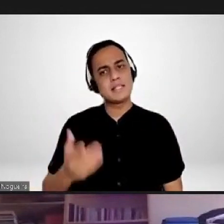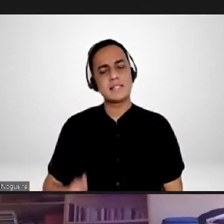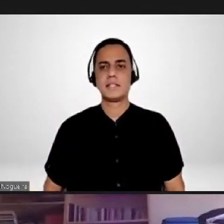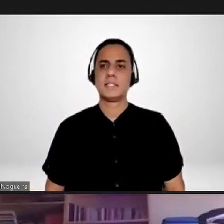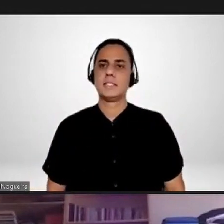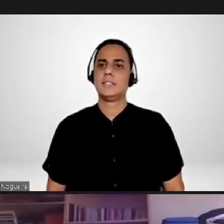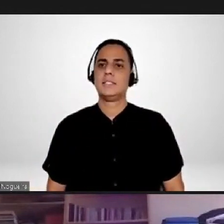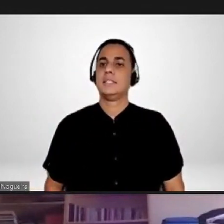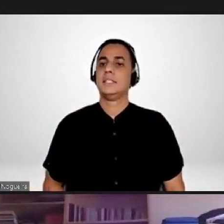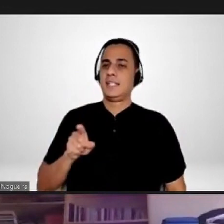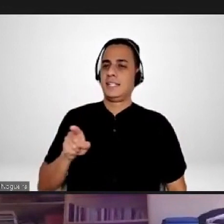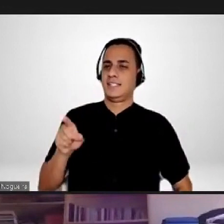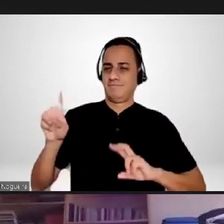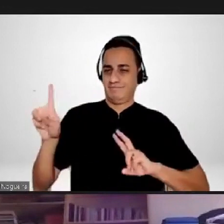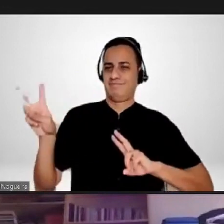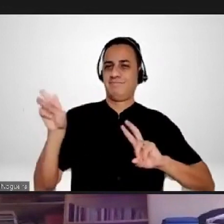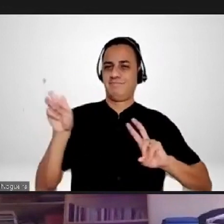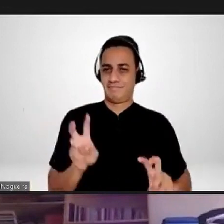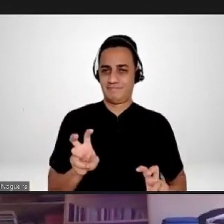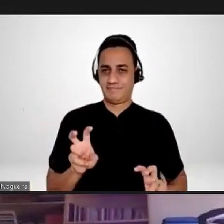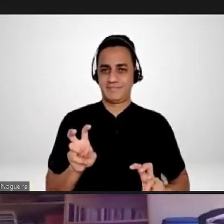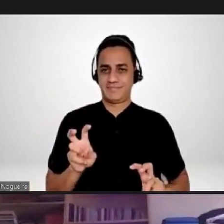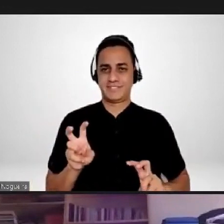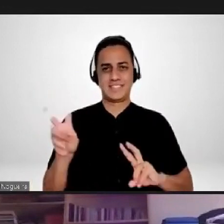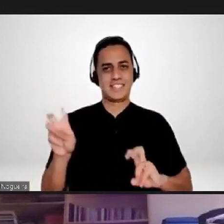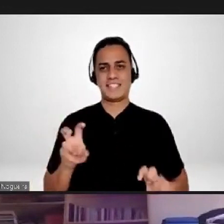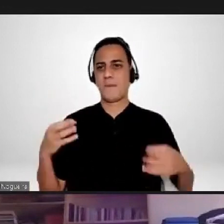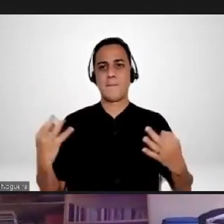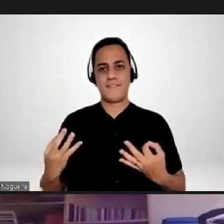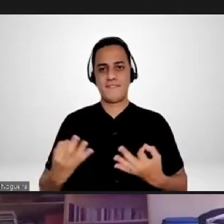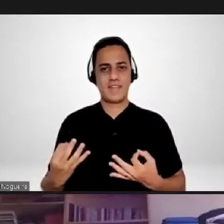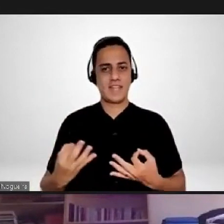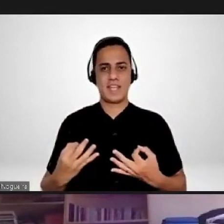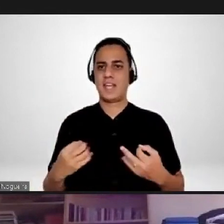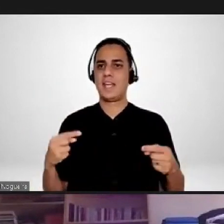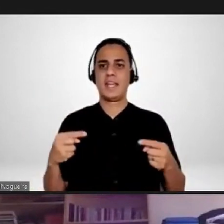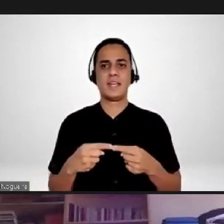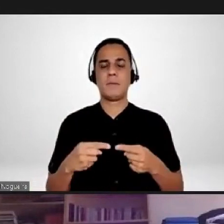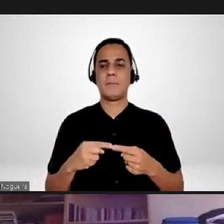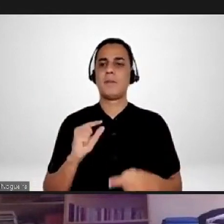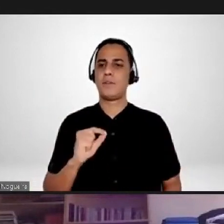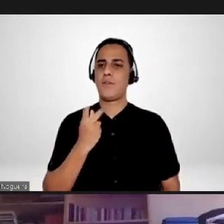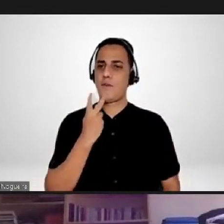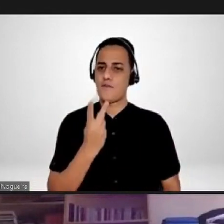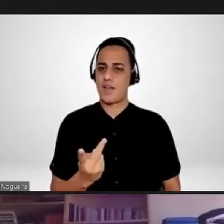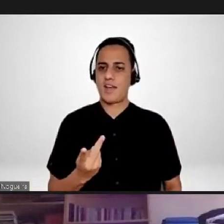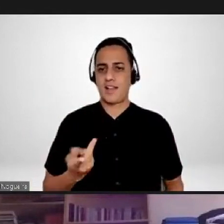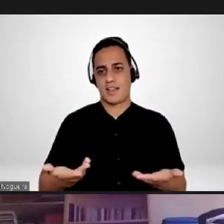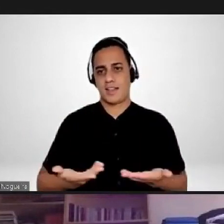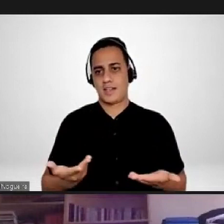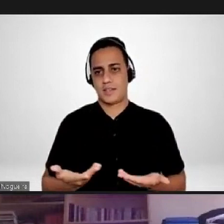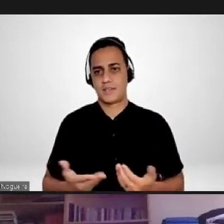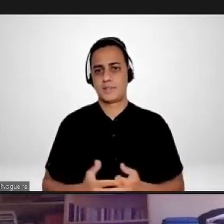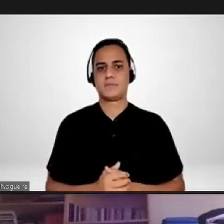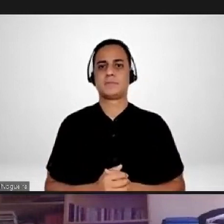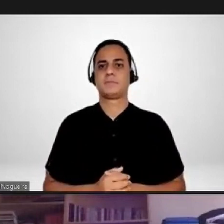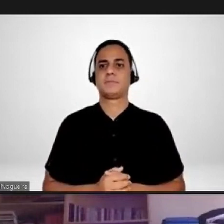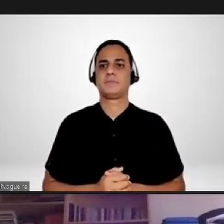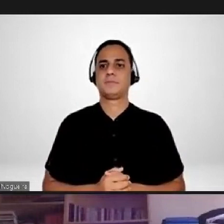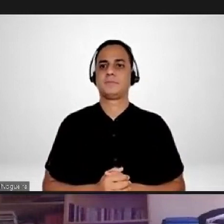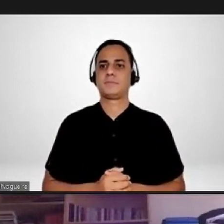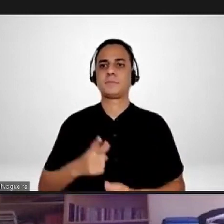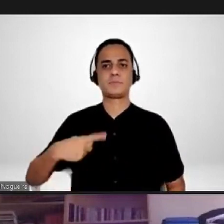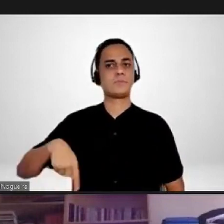Essa citação é perfeita para aquilo que eu estava tentando trazer aqui, né? A gente não